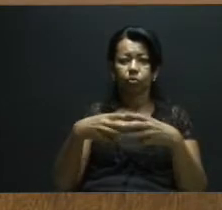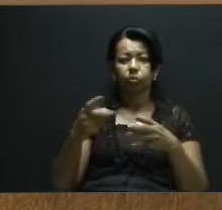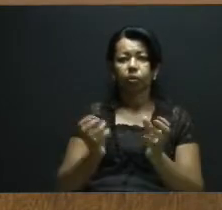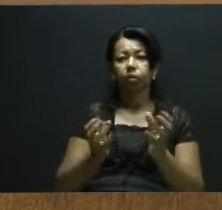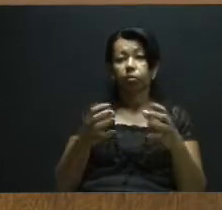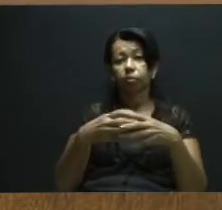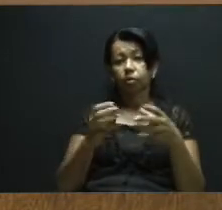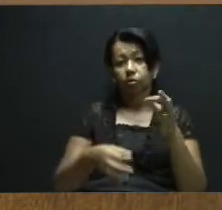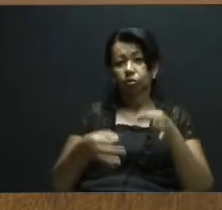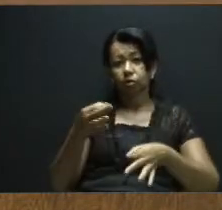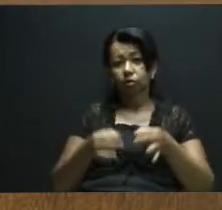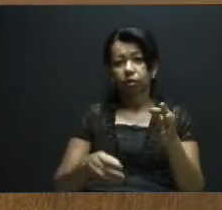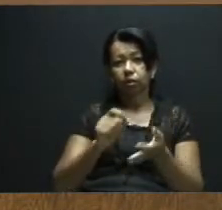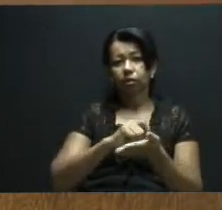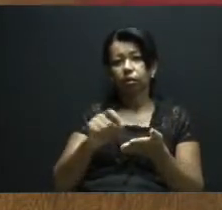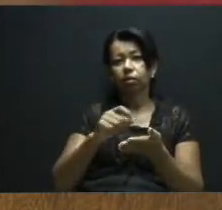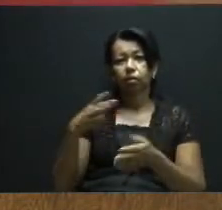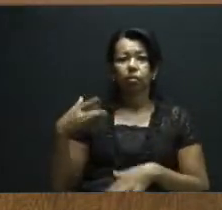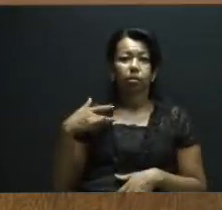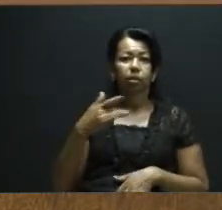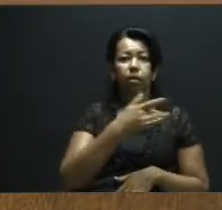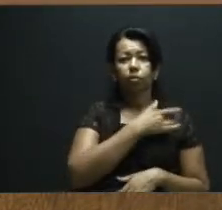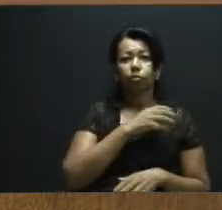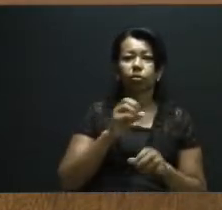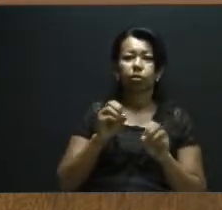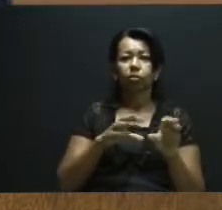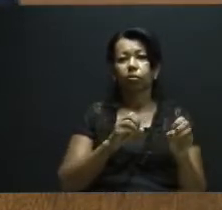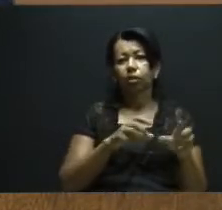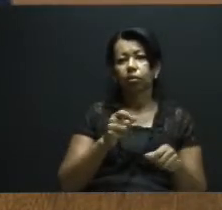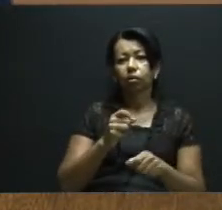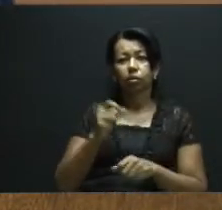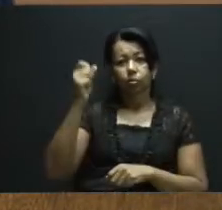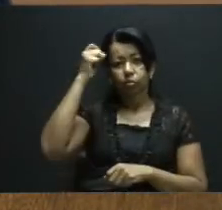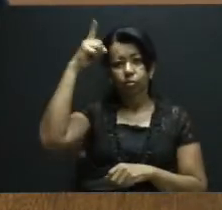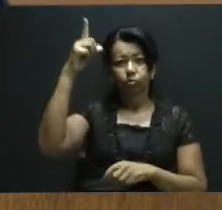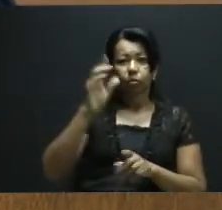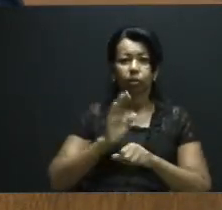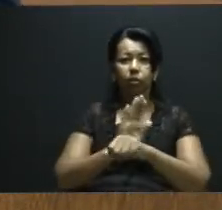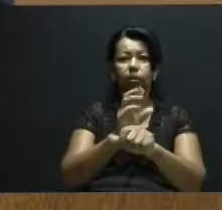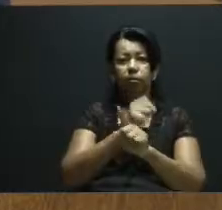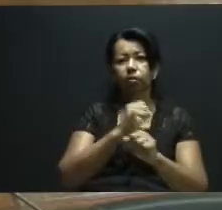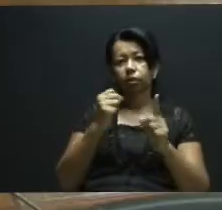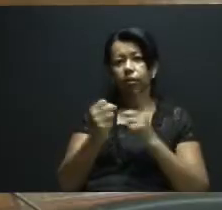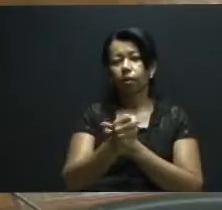de justiça e redação de saúde de educação cultura e assistência social